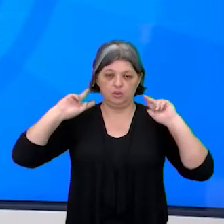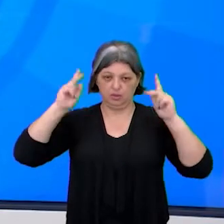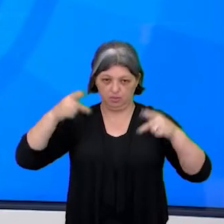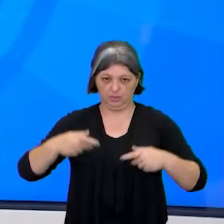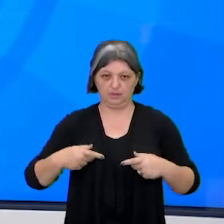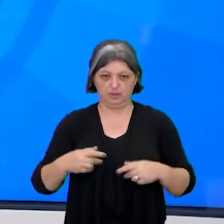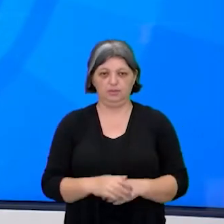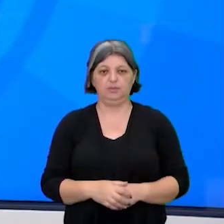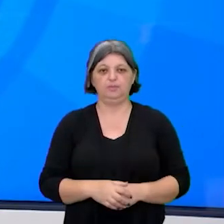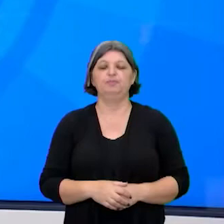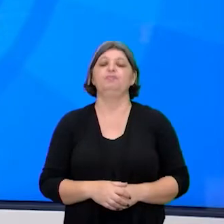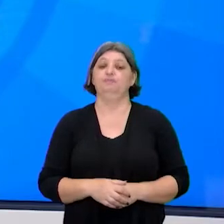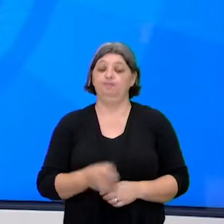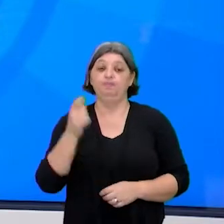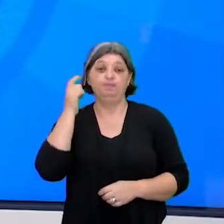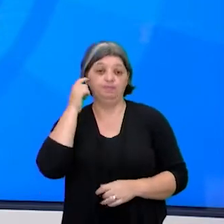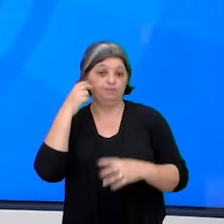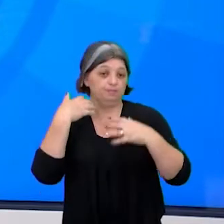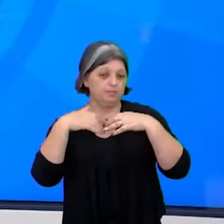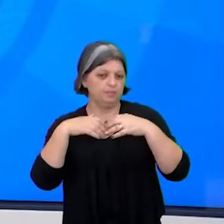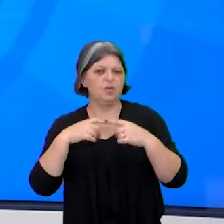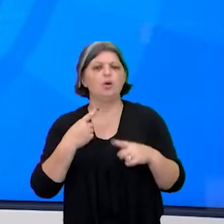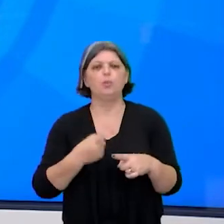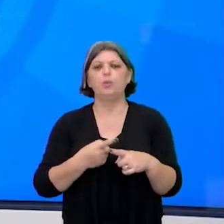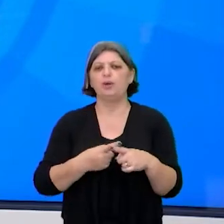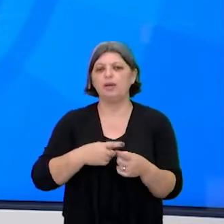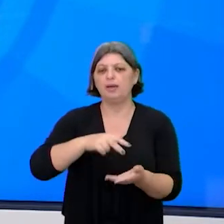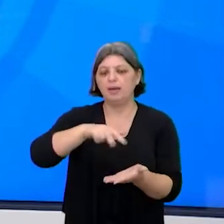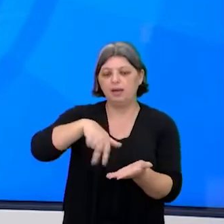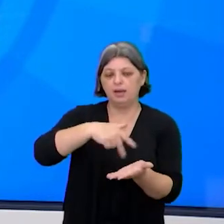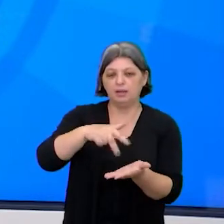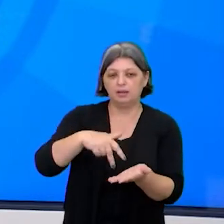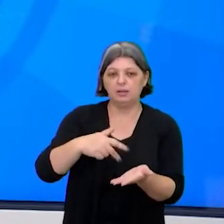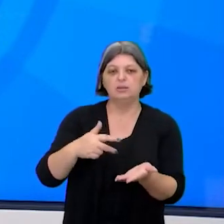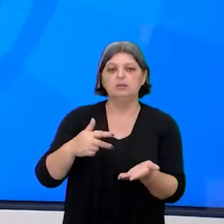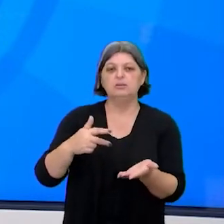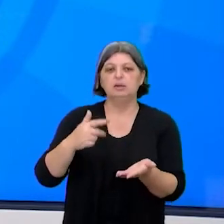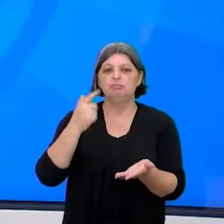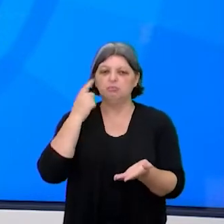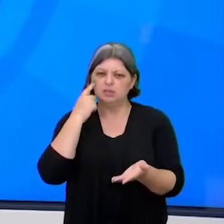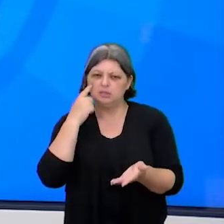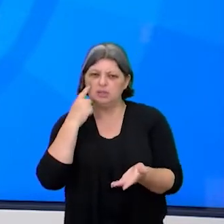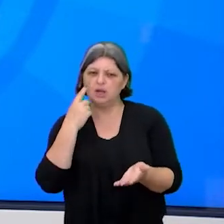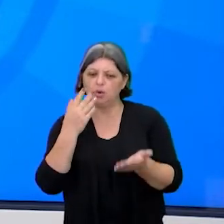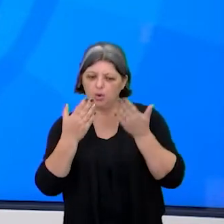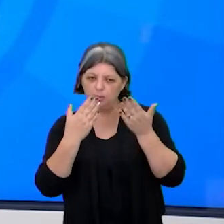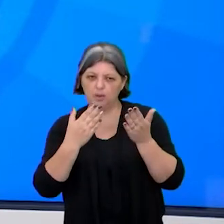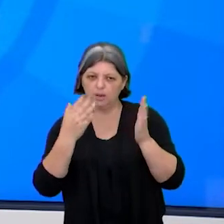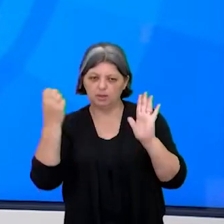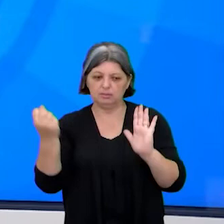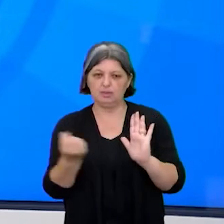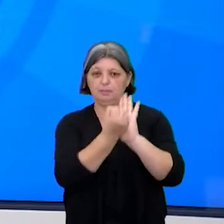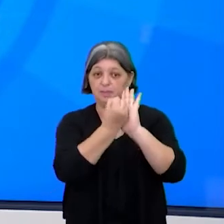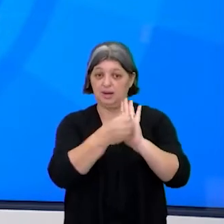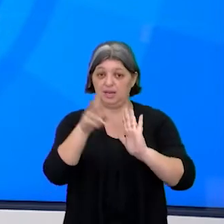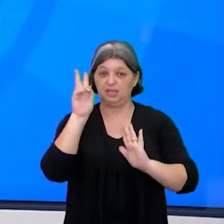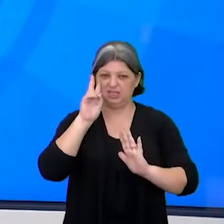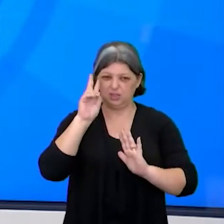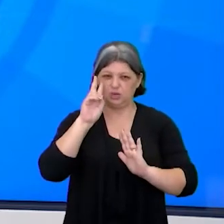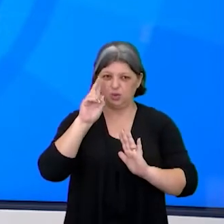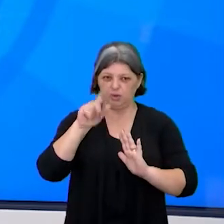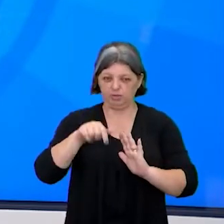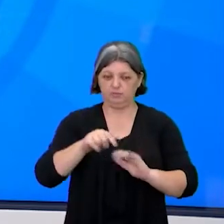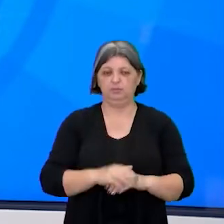e volto à pergunta da reflexão. Por que a dança pode ser considerada um patrimônio? Aí entra um detalhe. A